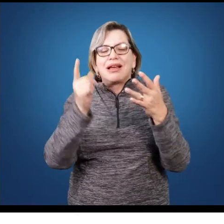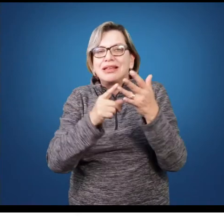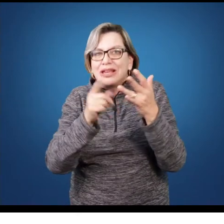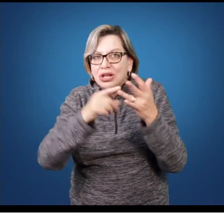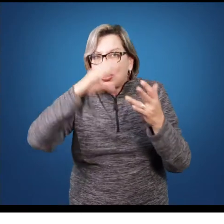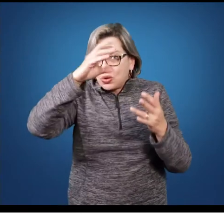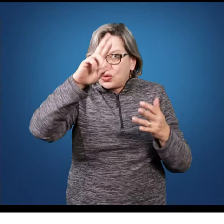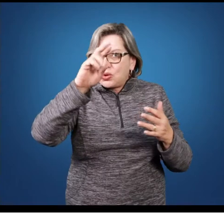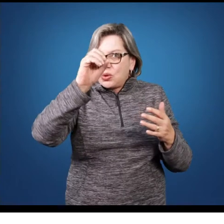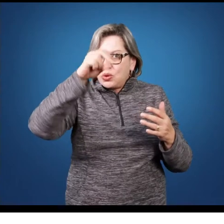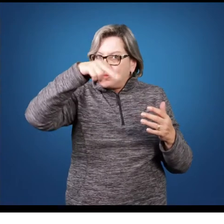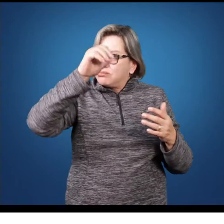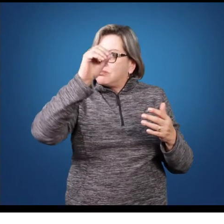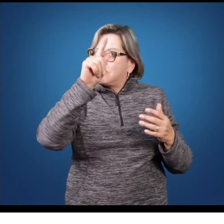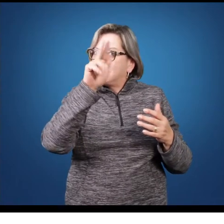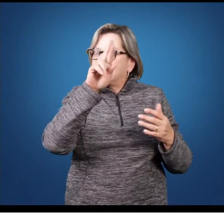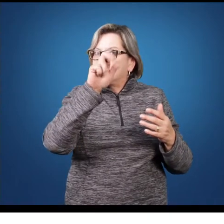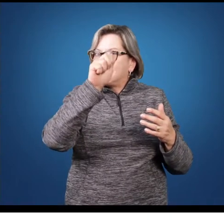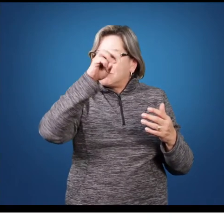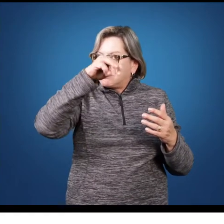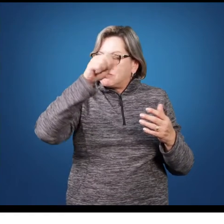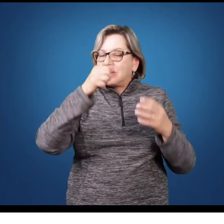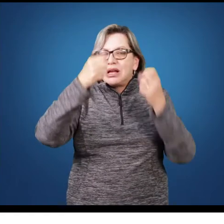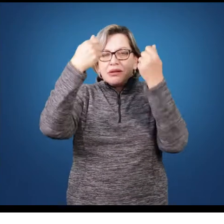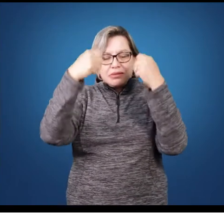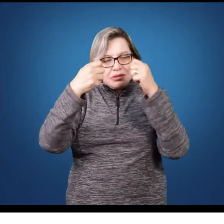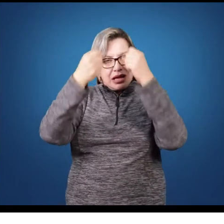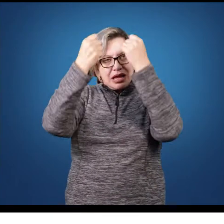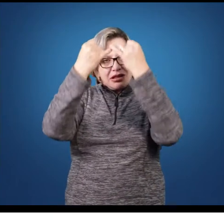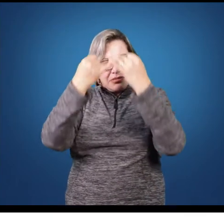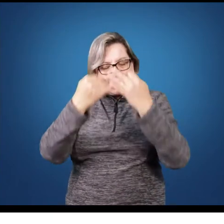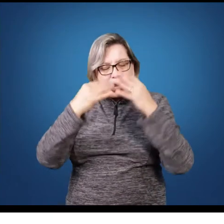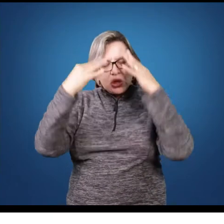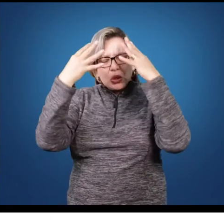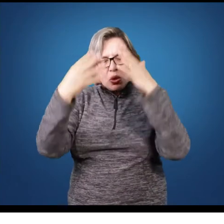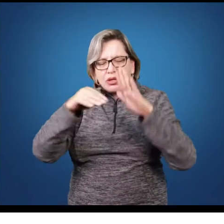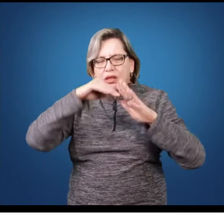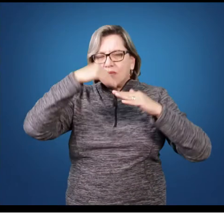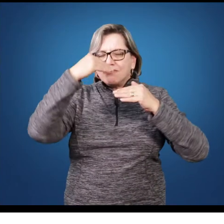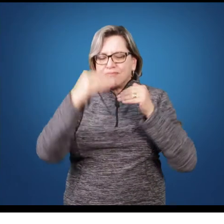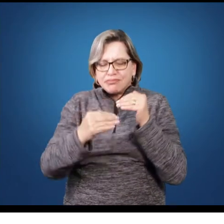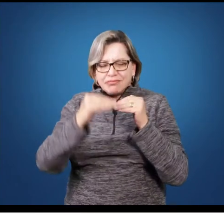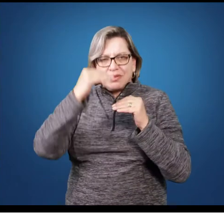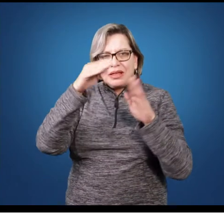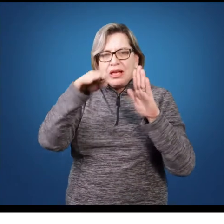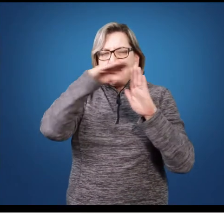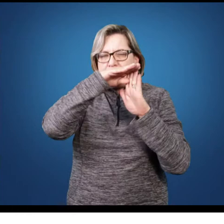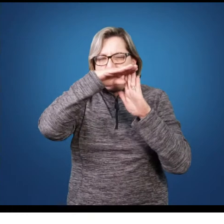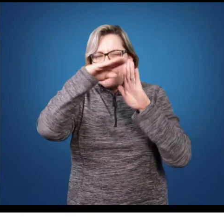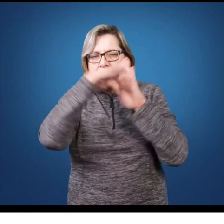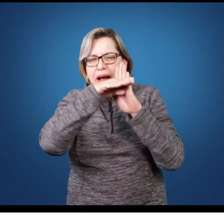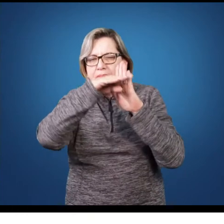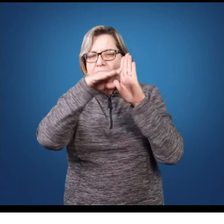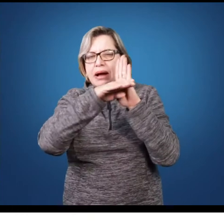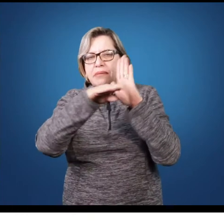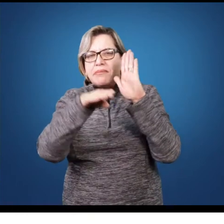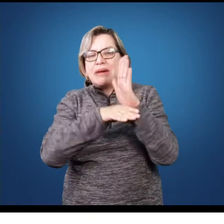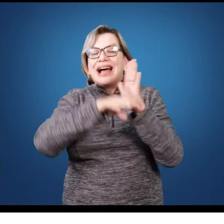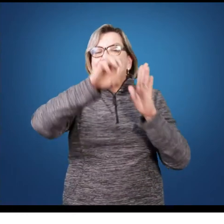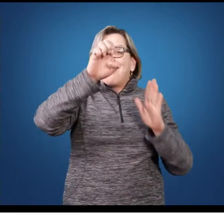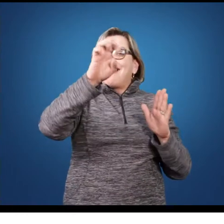de pesquisa, deverão estar descritos todas as etapas de execução do projeto, ou